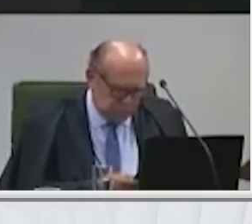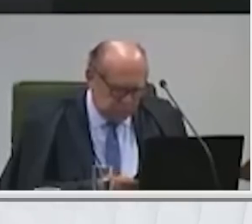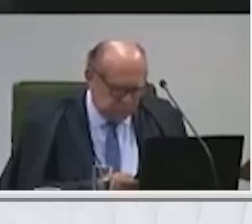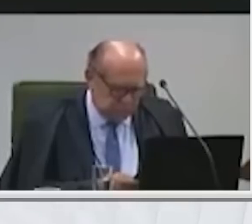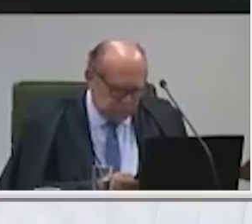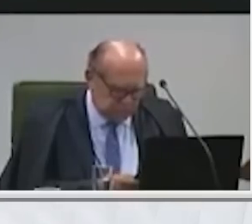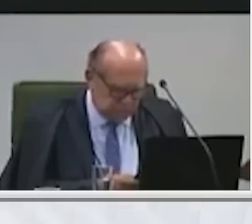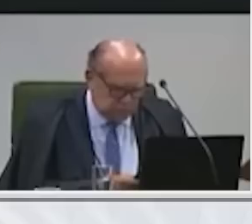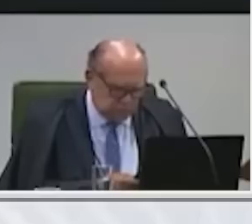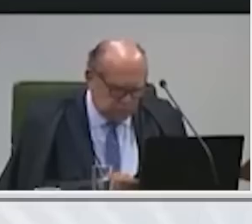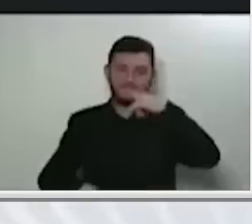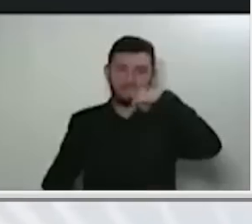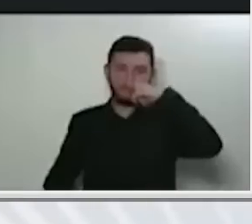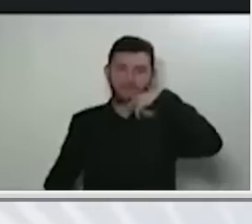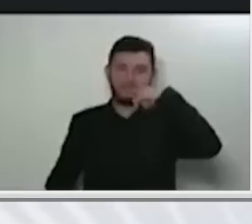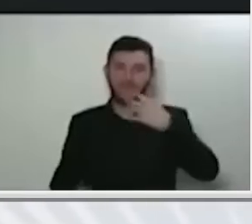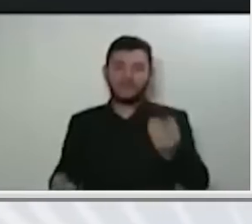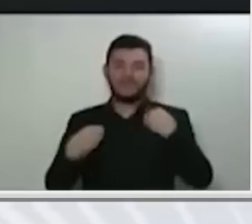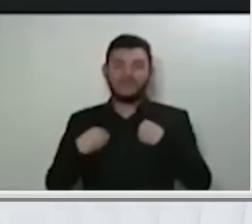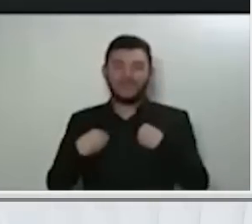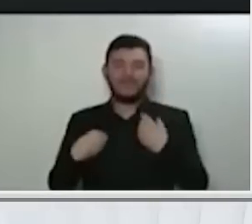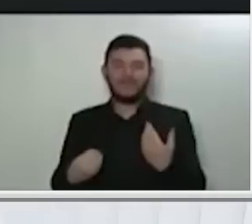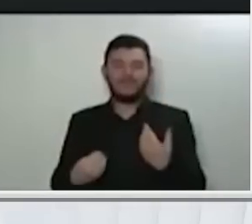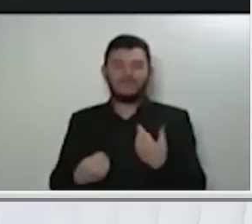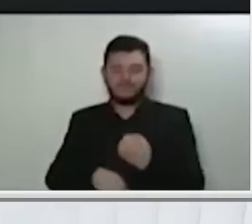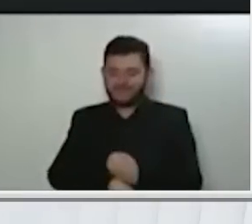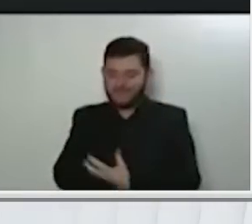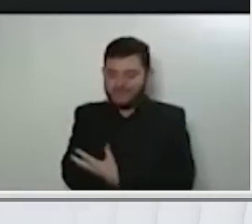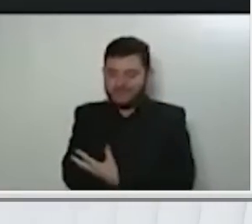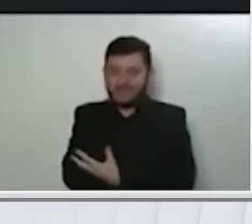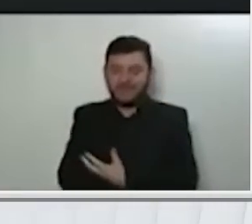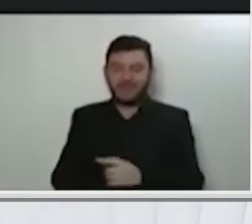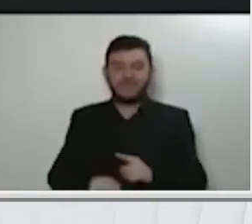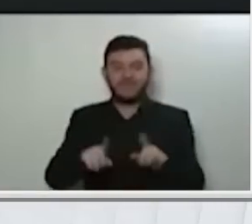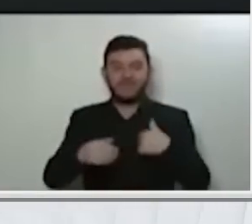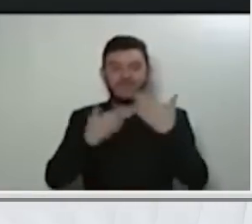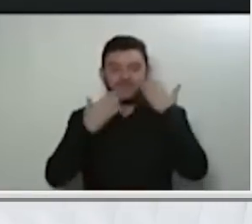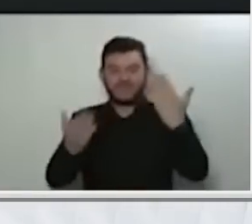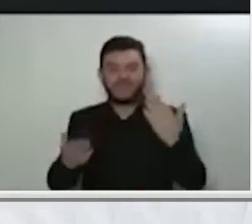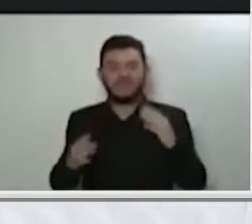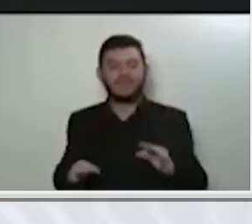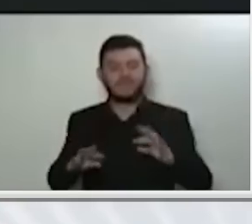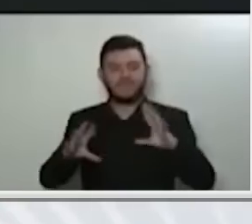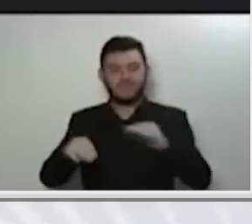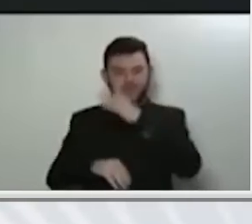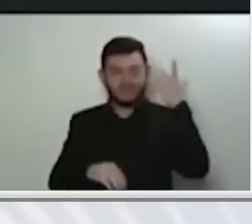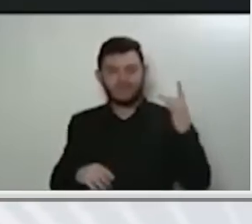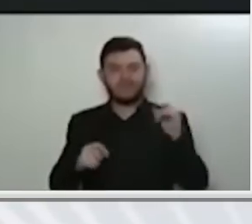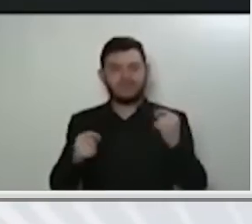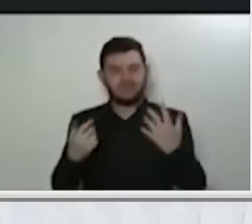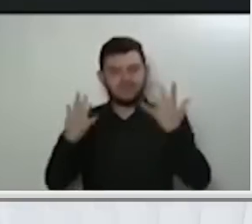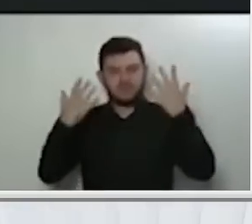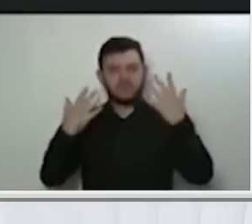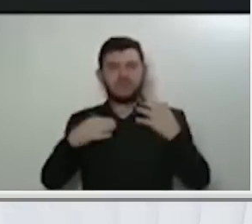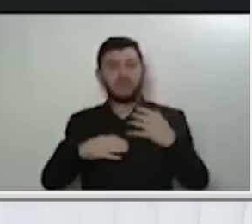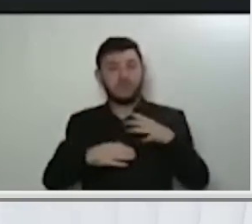essas questões, e o STF tem um histórico de nunca interferir no processo legislativo. Então,